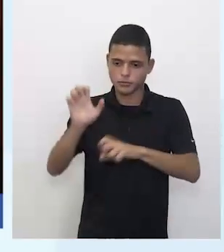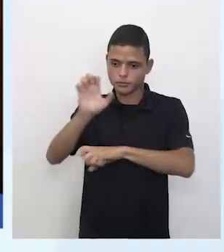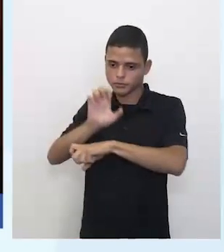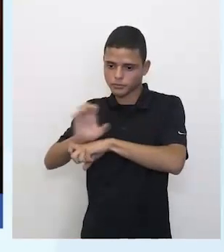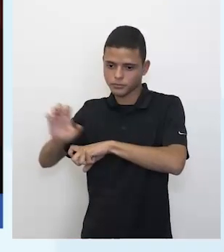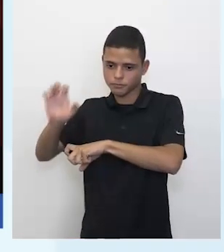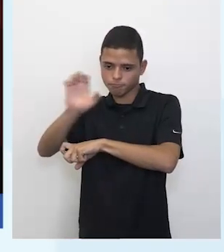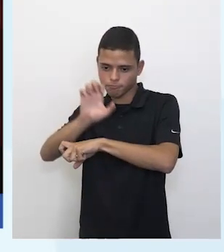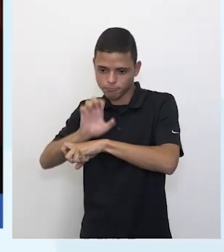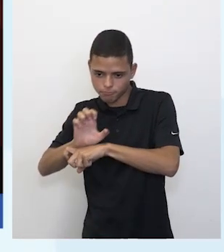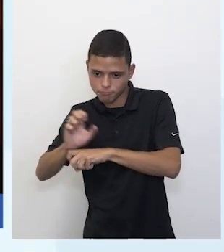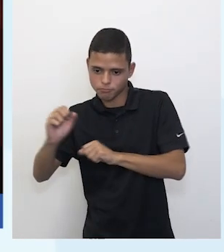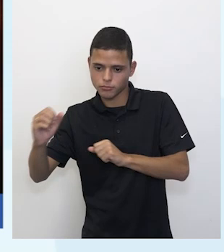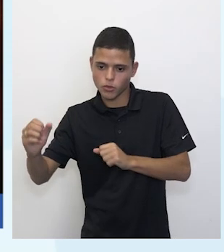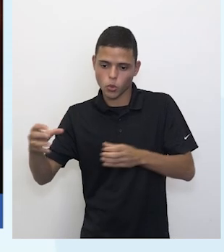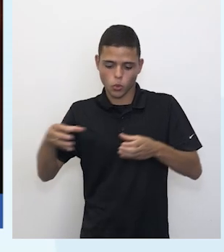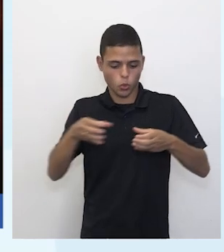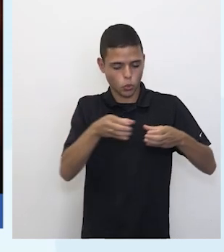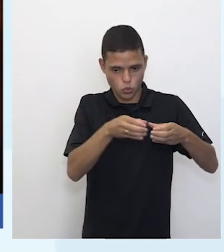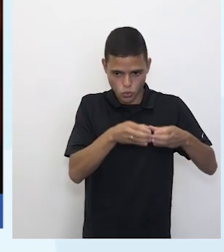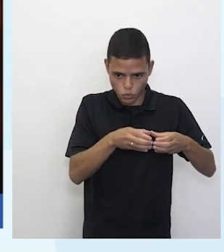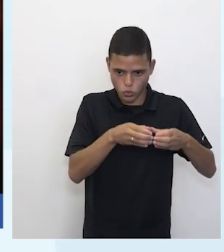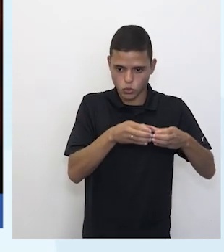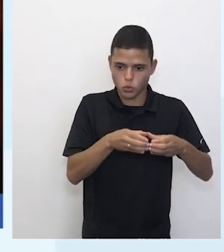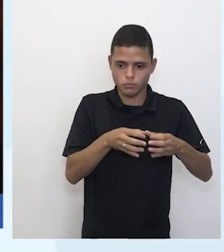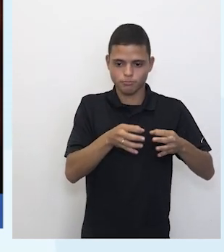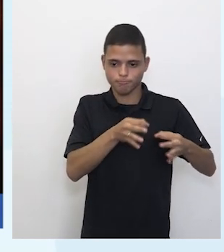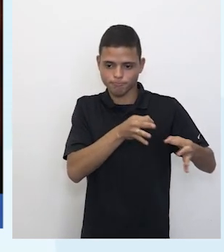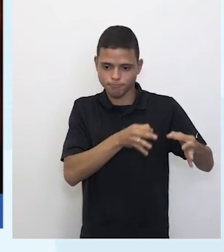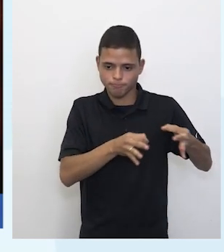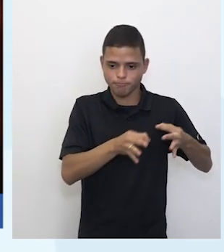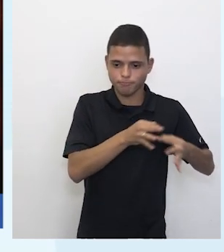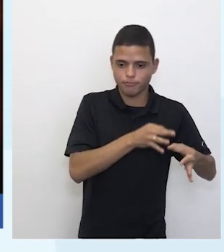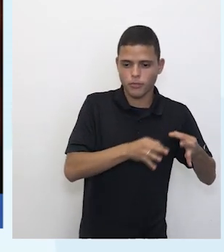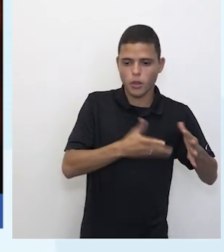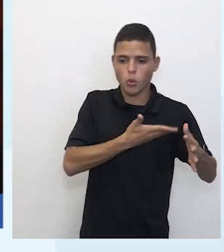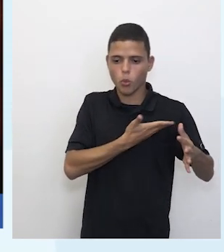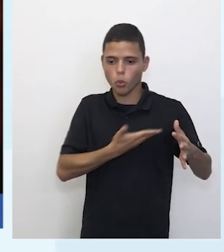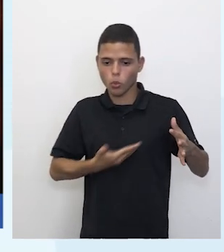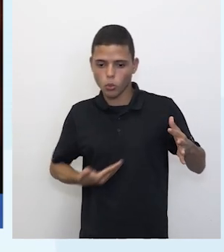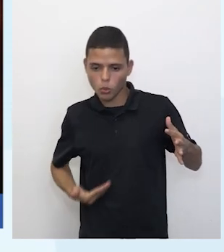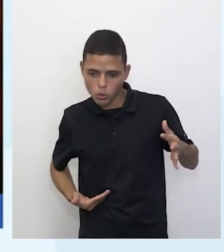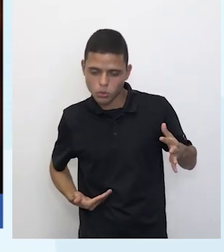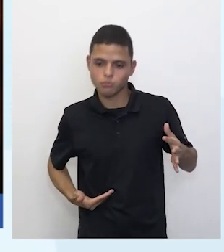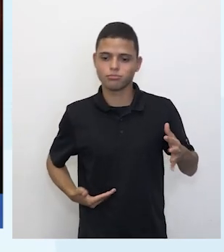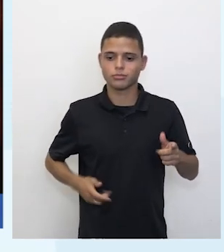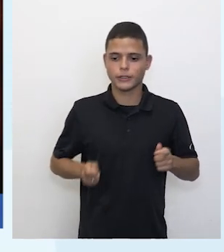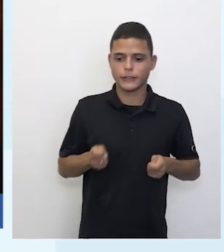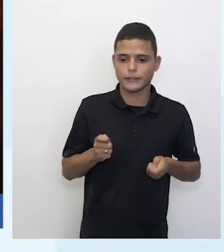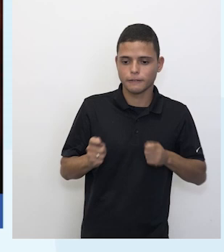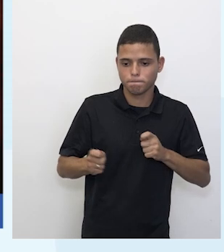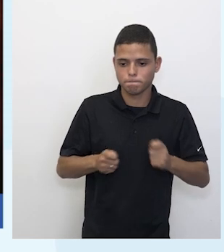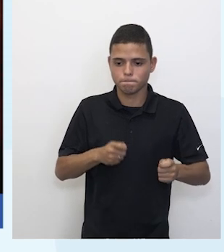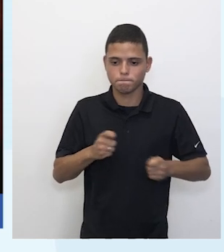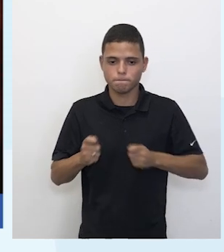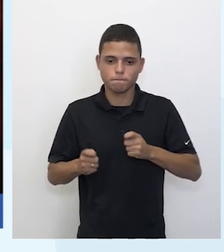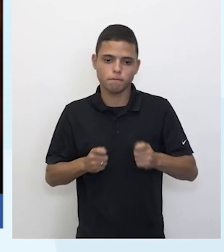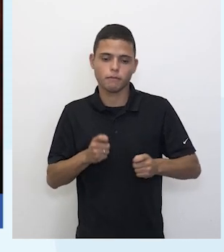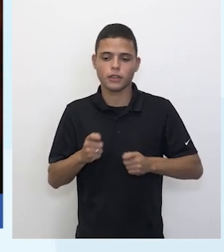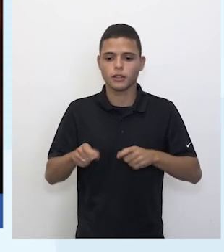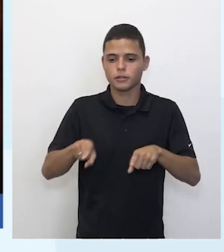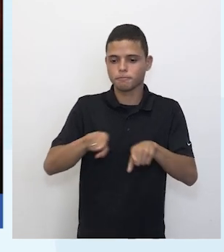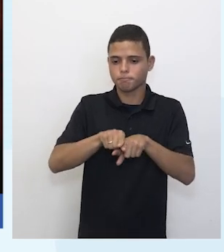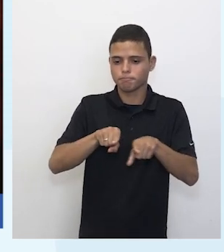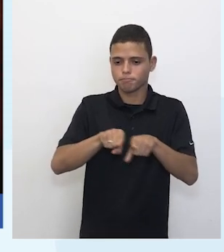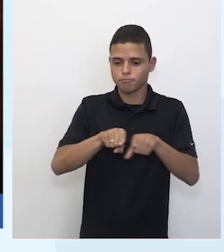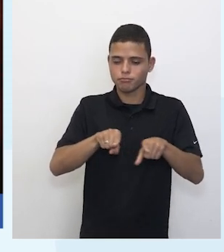instituições políticas, jurídicas, policiais, administrativas, econômicas, entre outras, regidas por